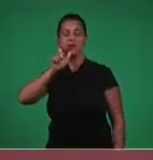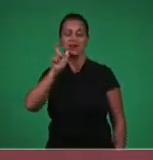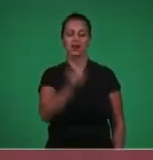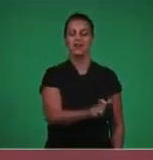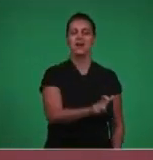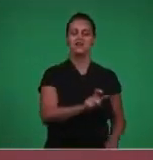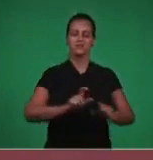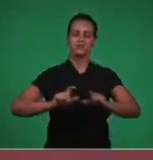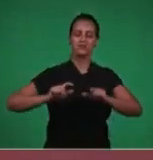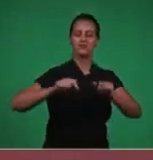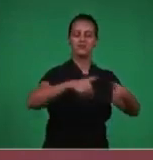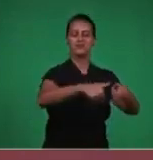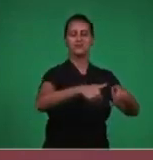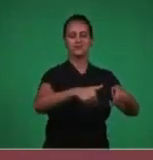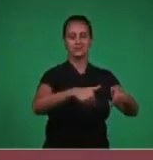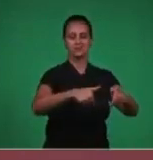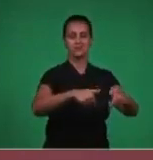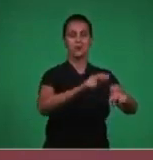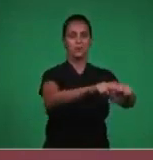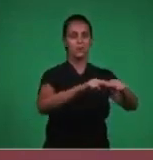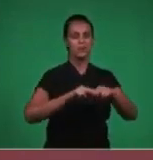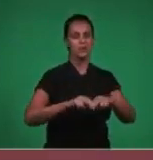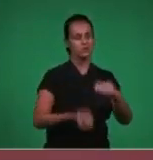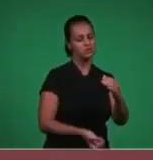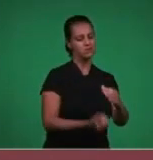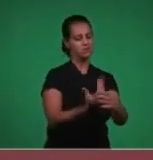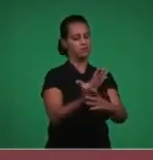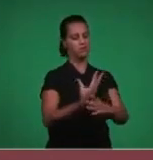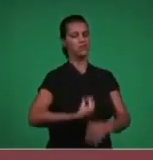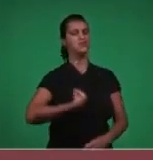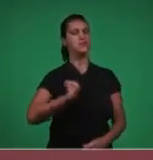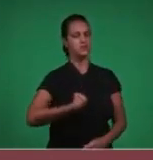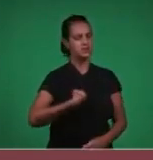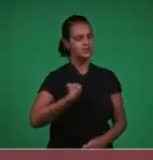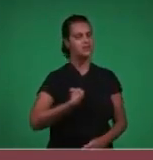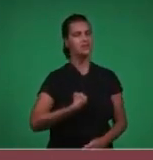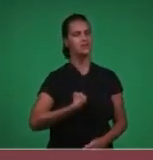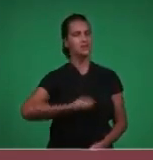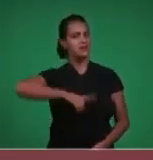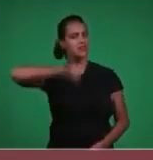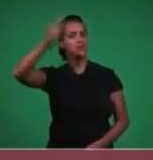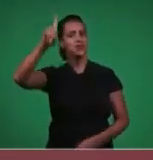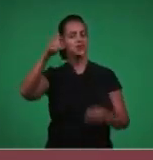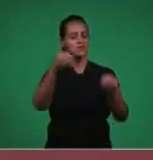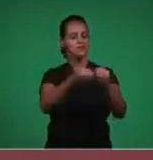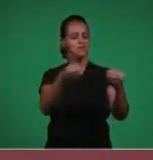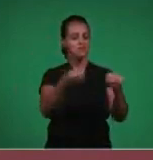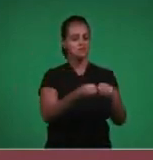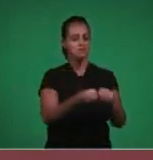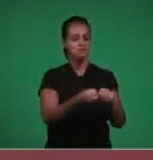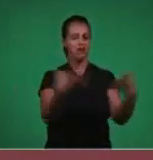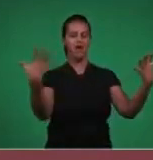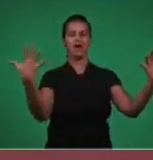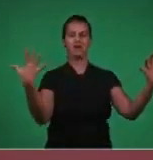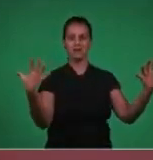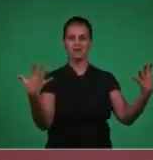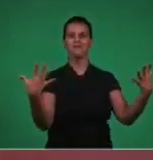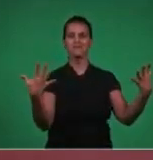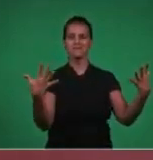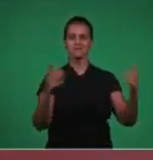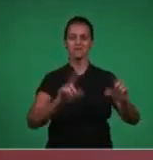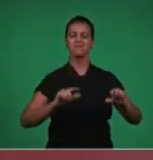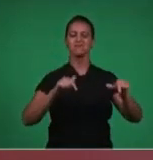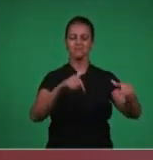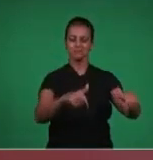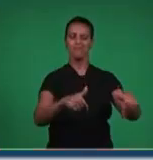sua palavra que vida surgiu, do inanimado. Ele operou esse milagre, ele realizou isso. No verso abaixo,